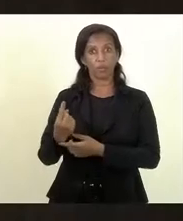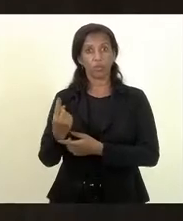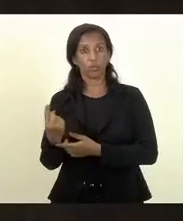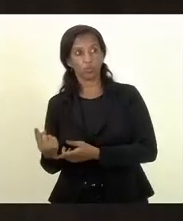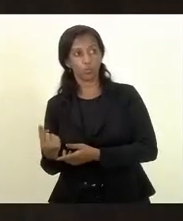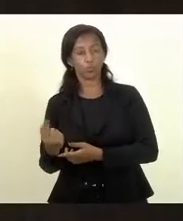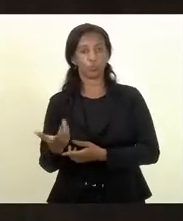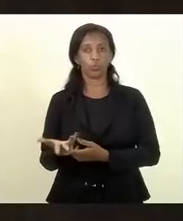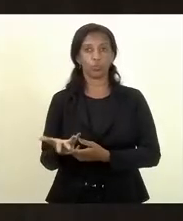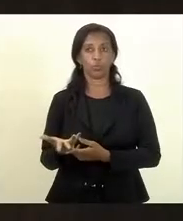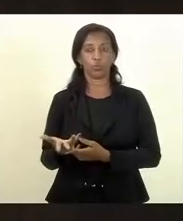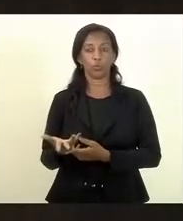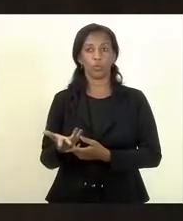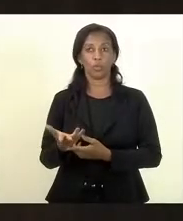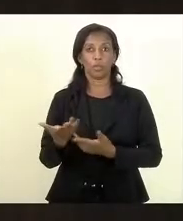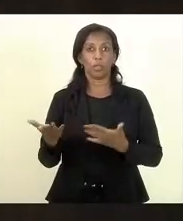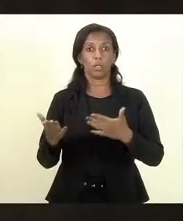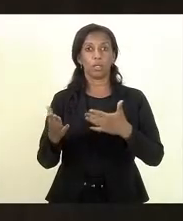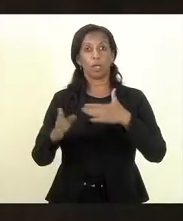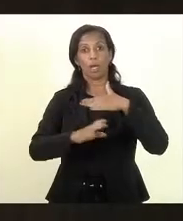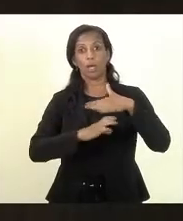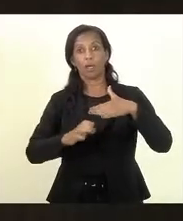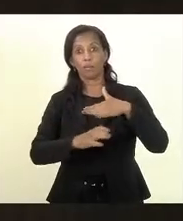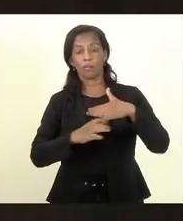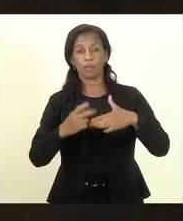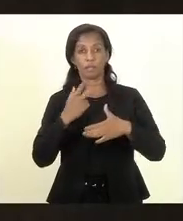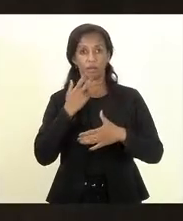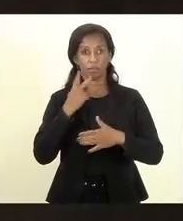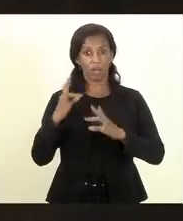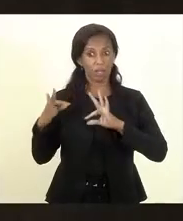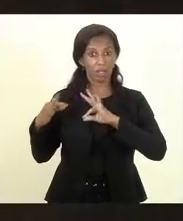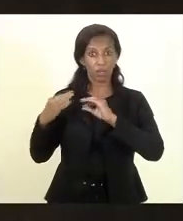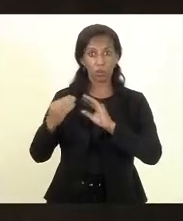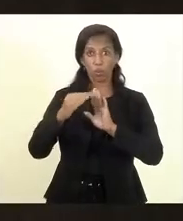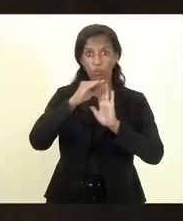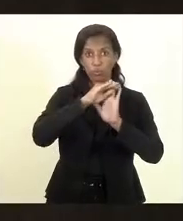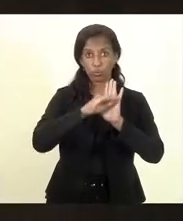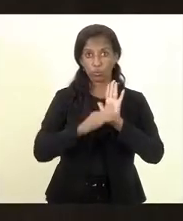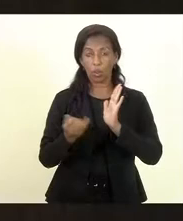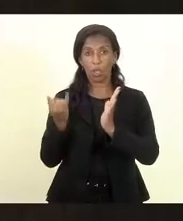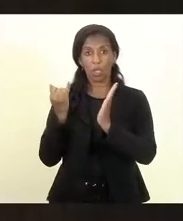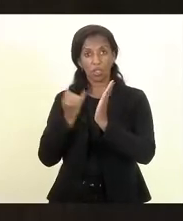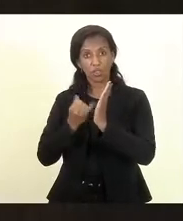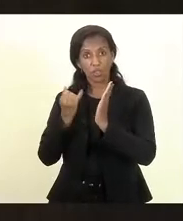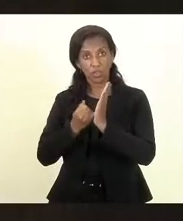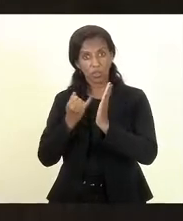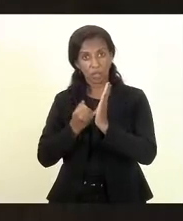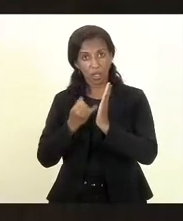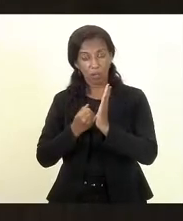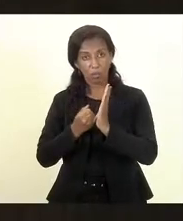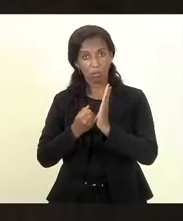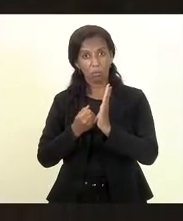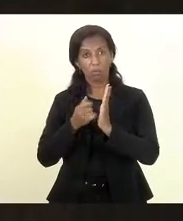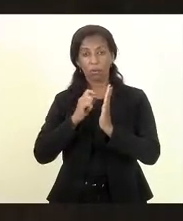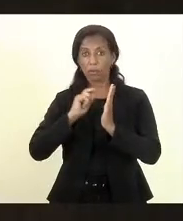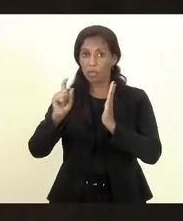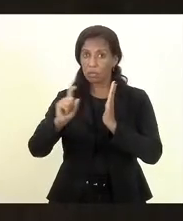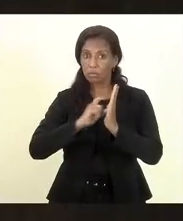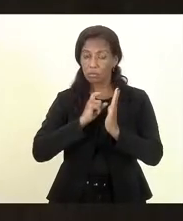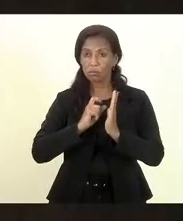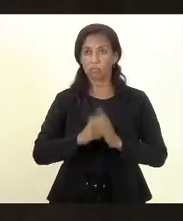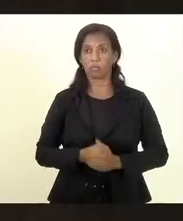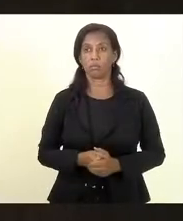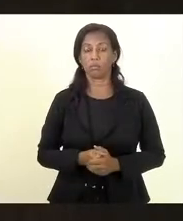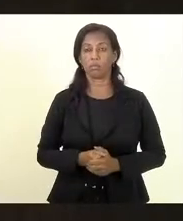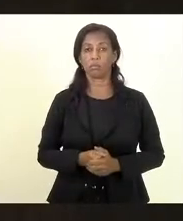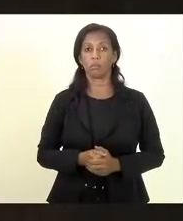justifique a empresa dizer isso, em todos os editais isso está previsto. Todos os editais,